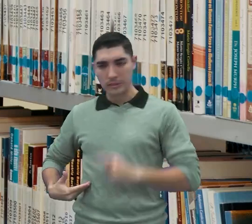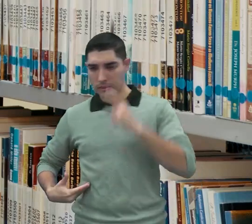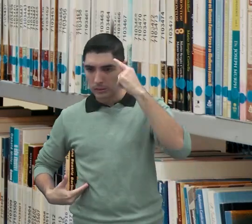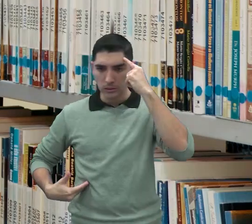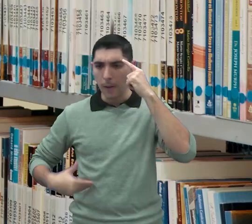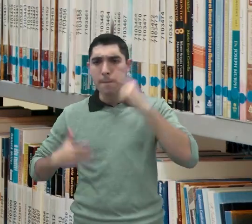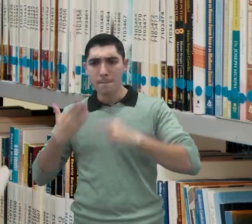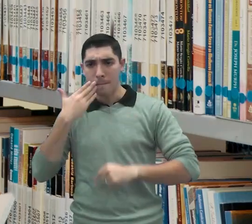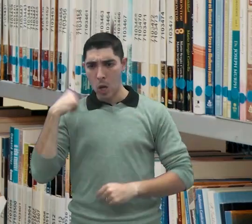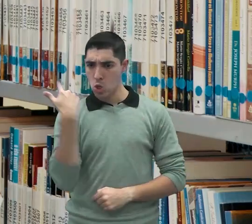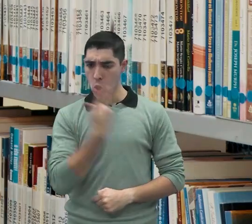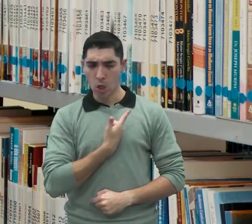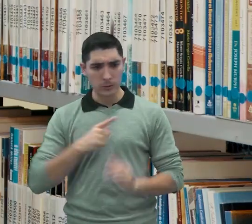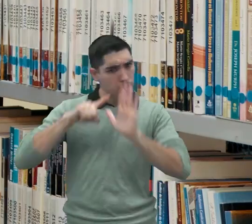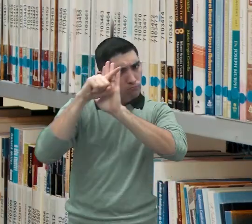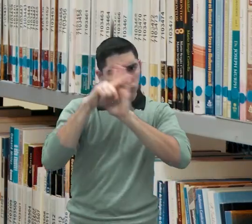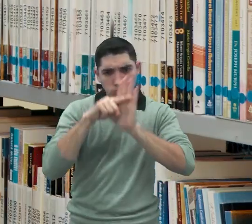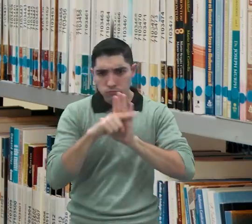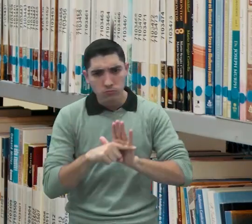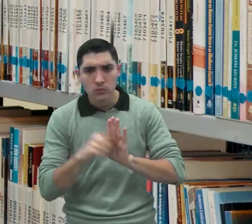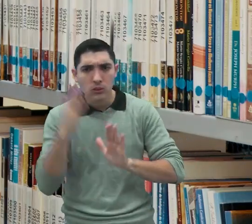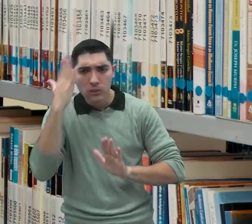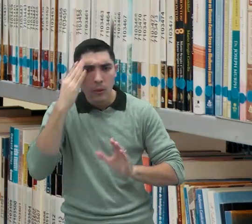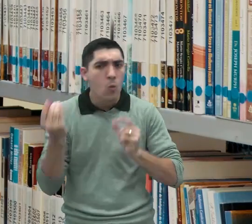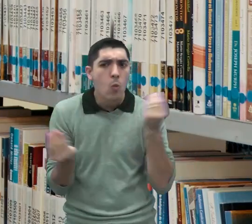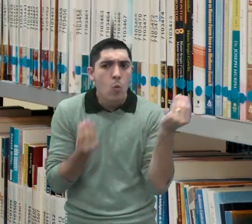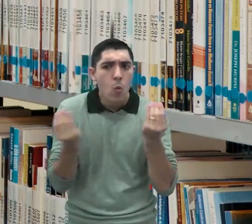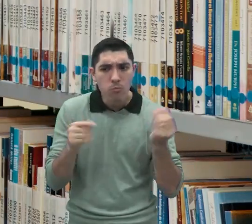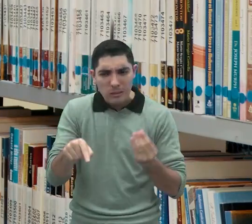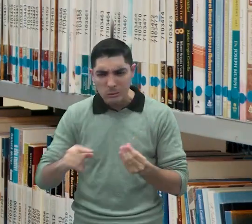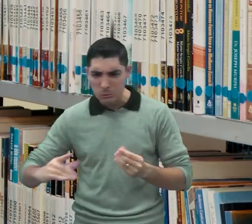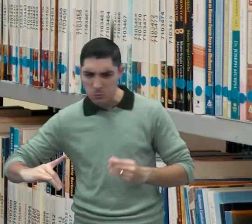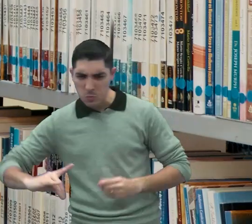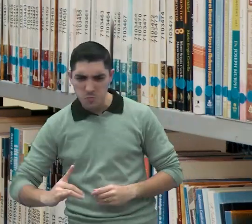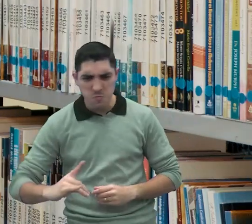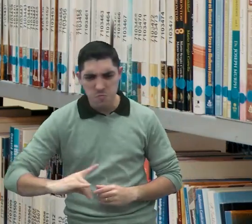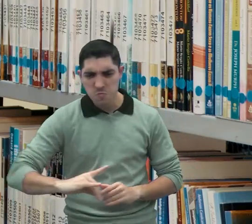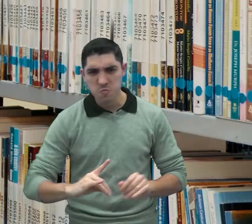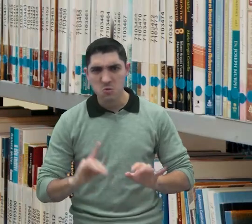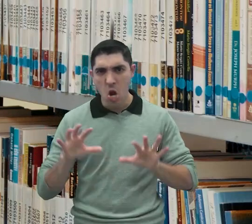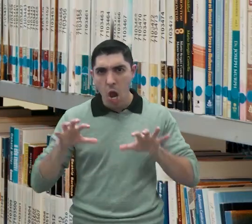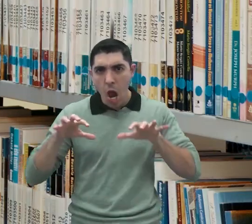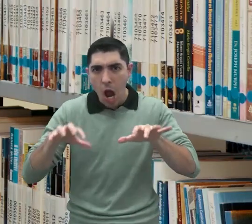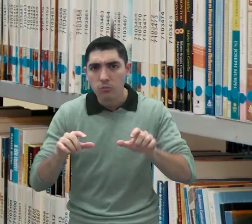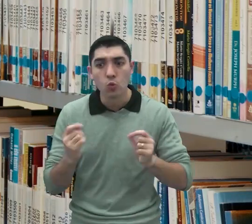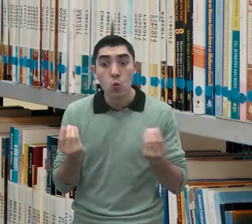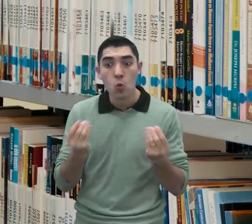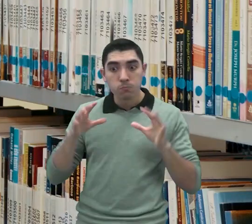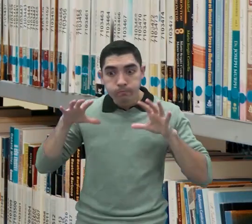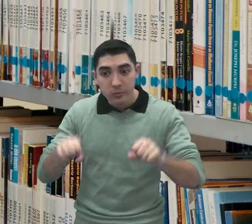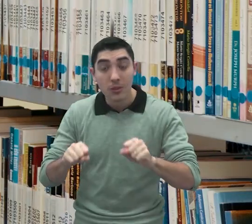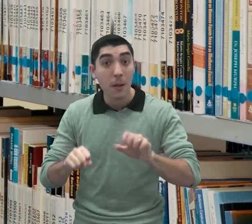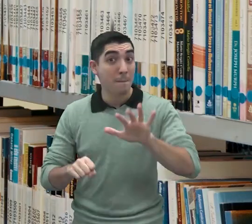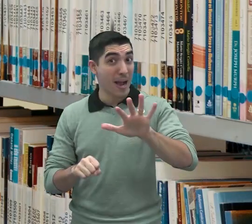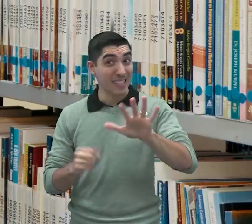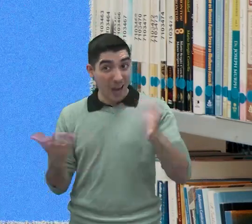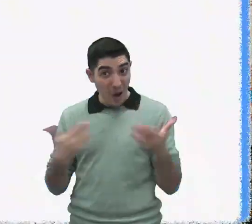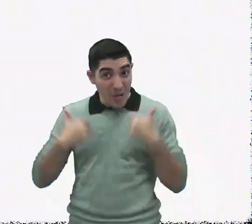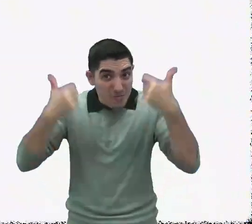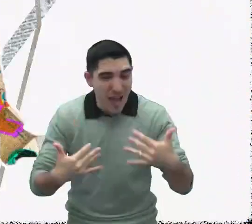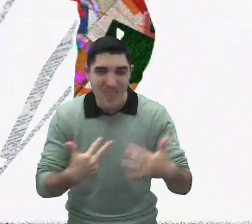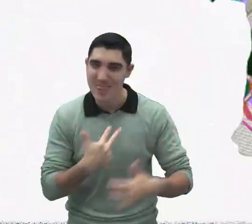para tentar entender o que de fato está acontecendo e, claro, caçar essa tal criatura. Mas a partir daí é tudo